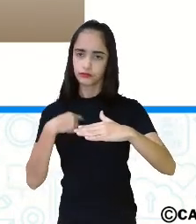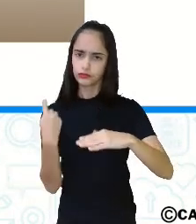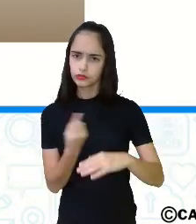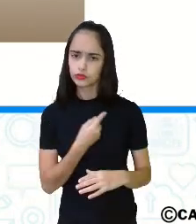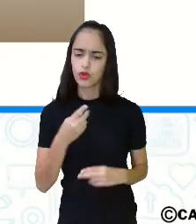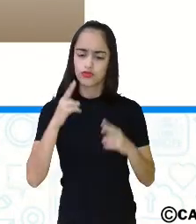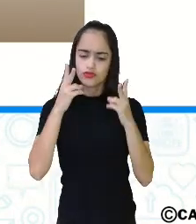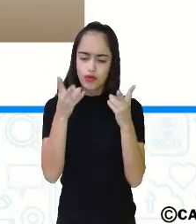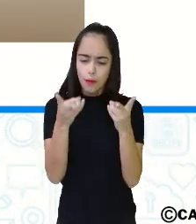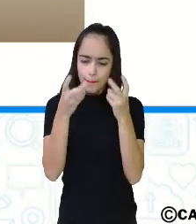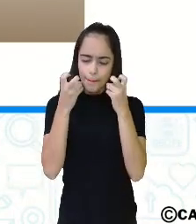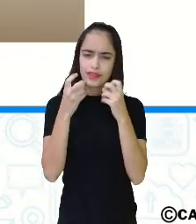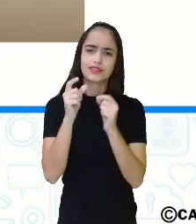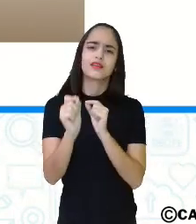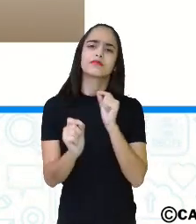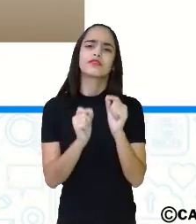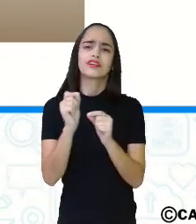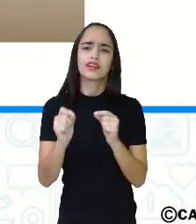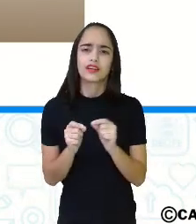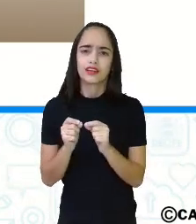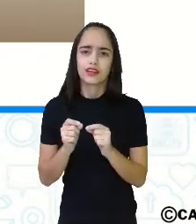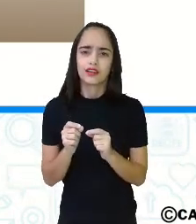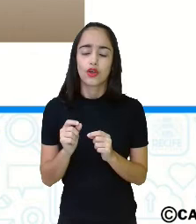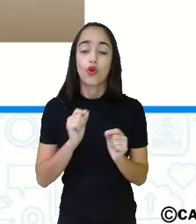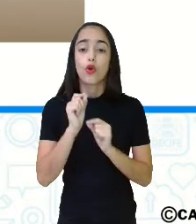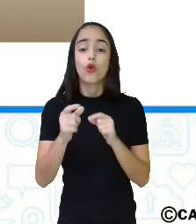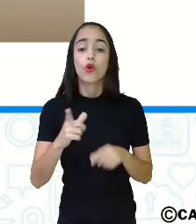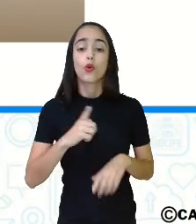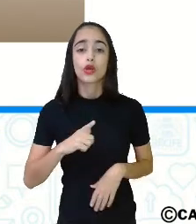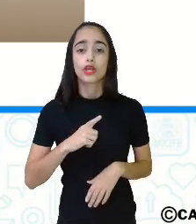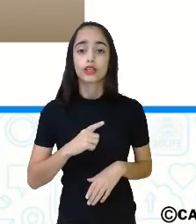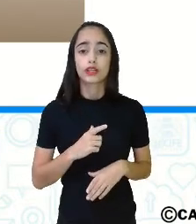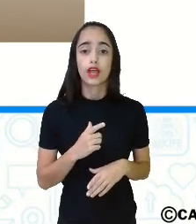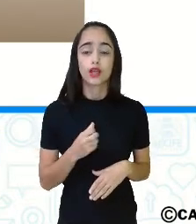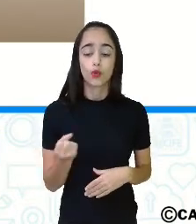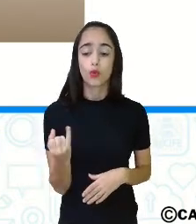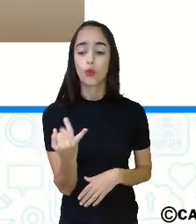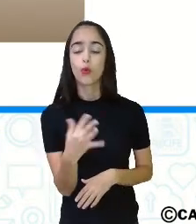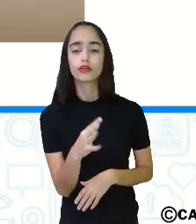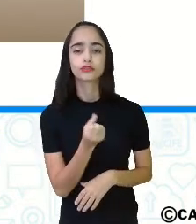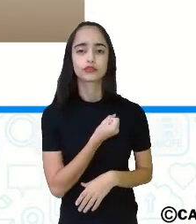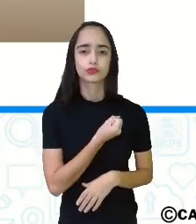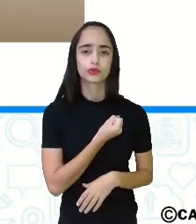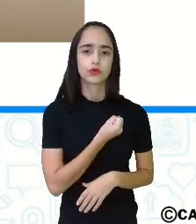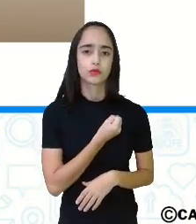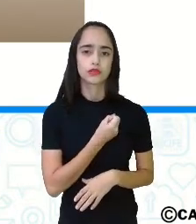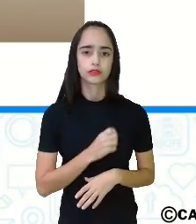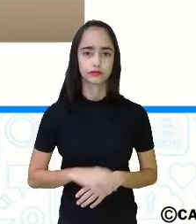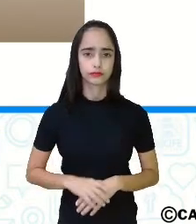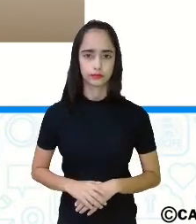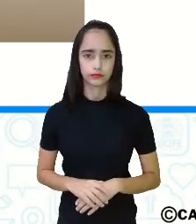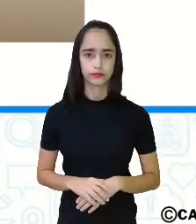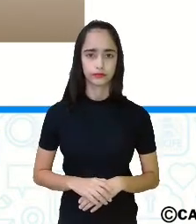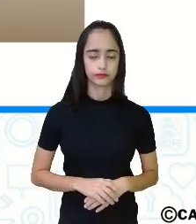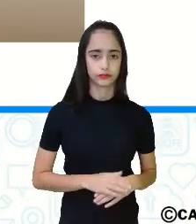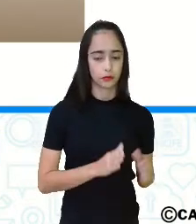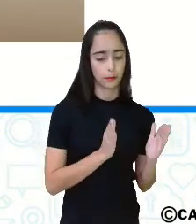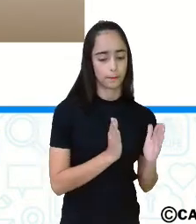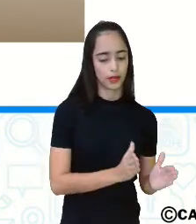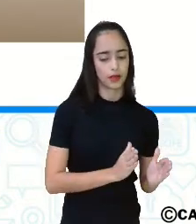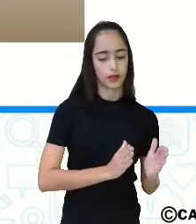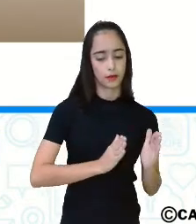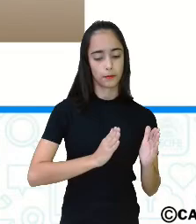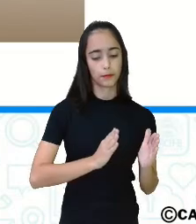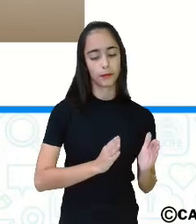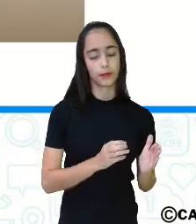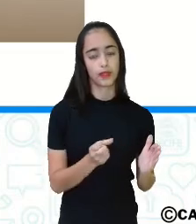vai observar que padrão. O que a gente tem aí de intervalo? Quantos números aí são pulados? Tá dando para perceber?